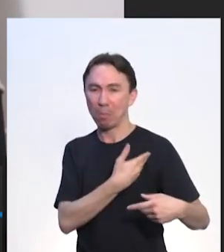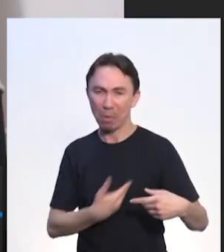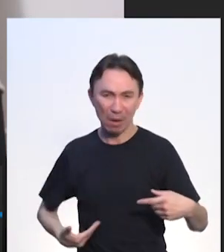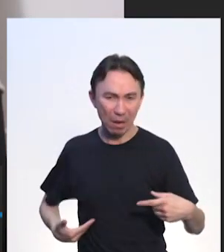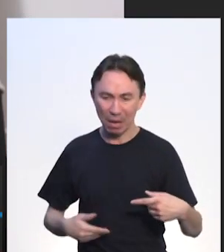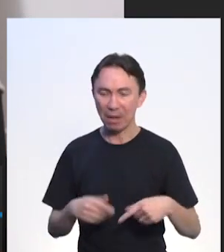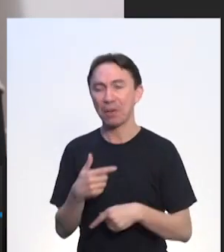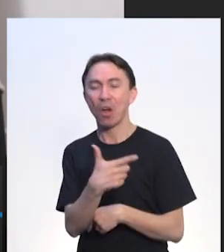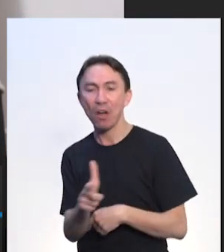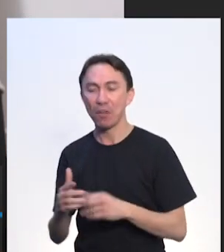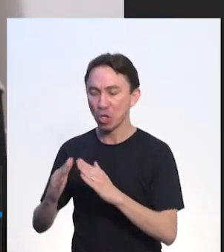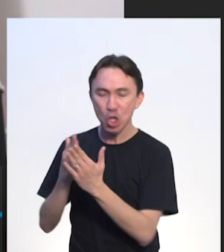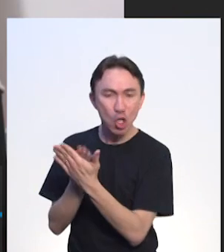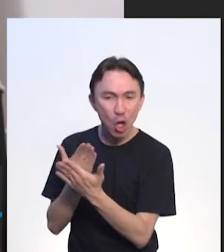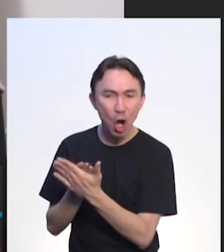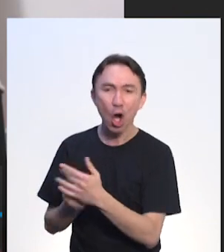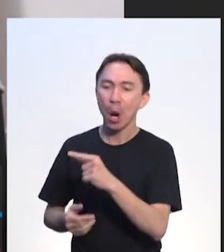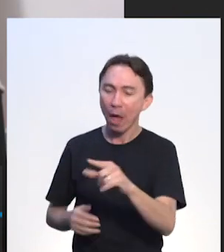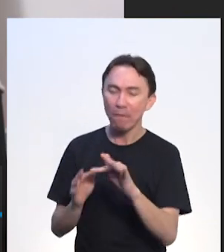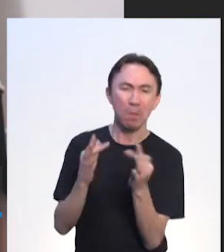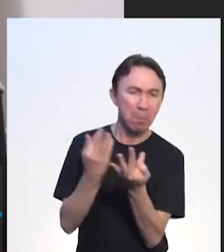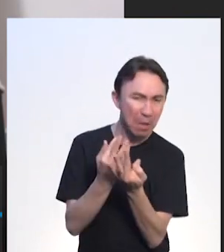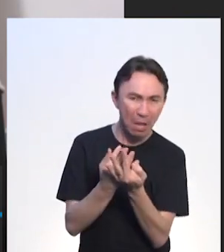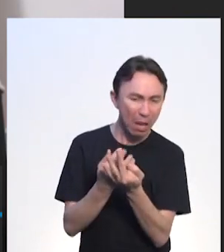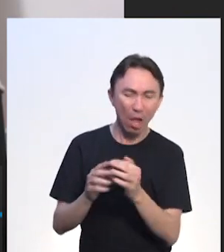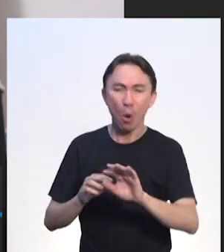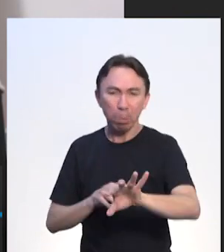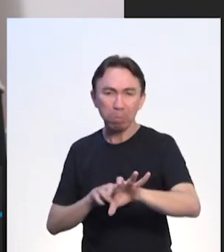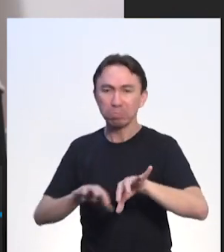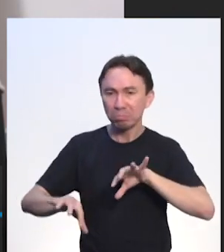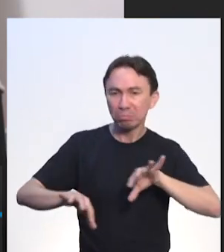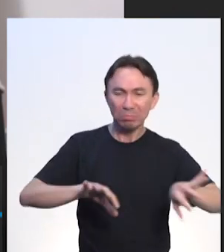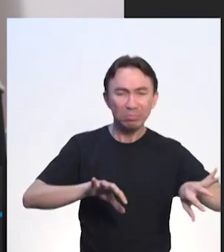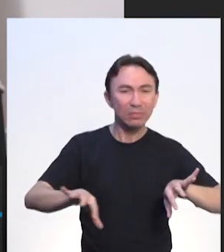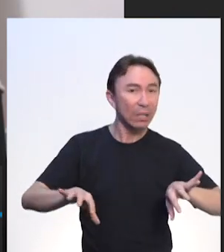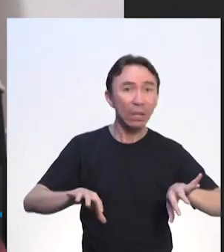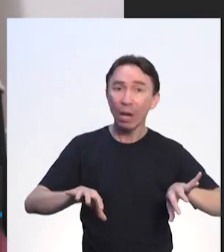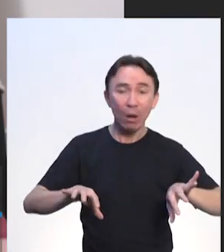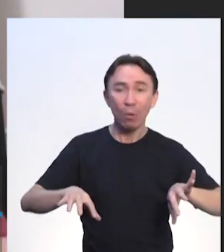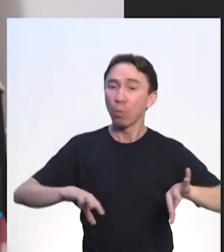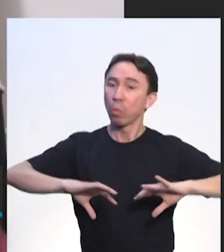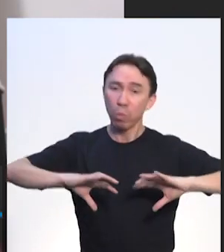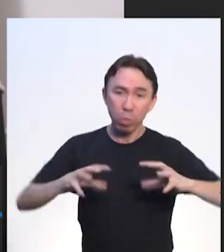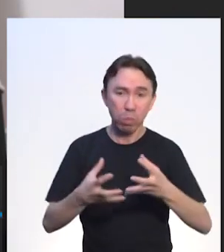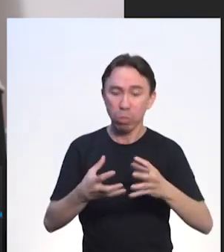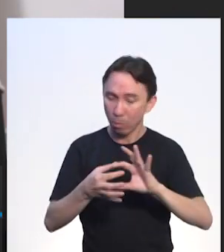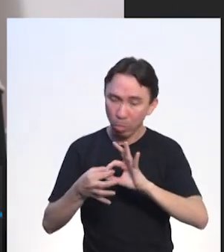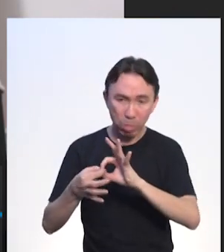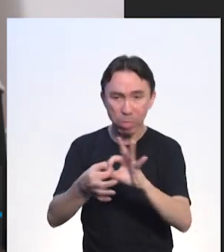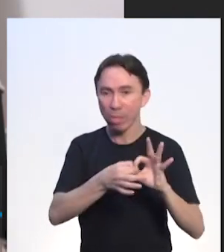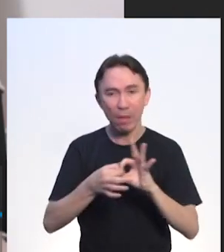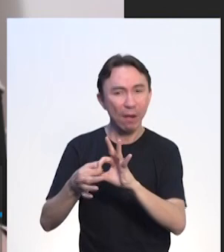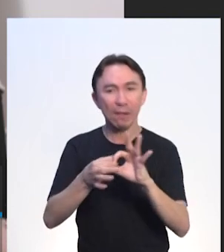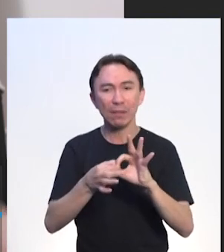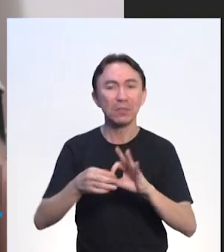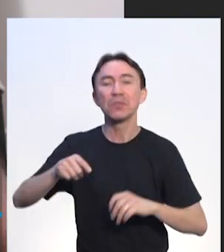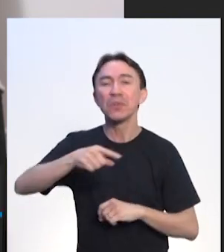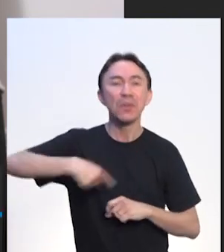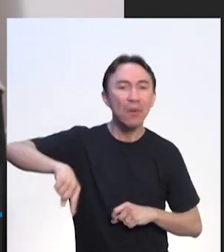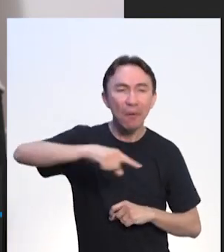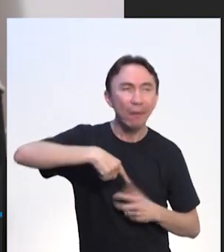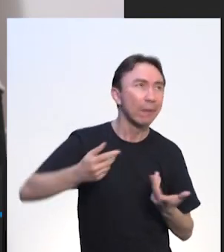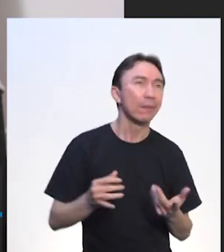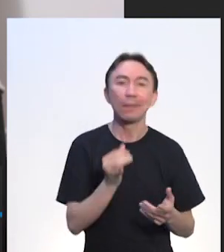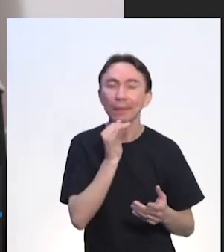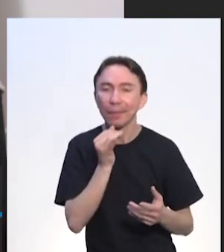está tudo interligado, né? A partir do momento que a gente tem que entender que parte da questão do mercado